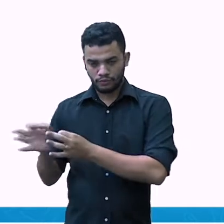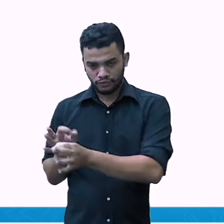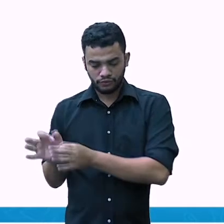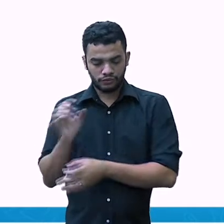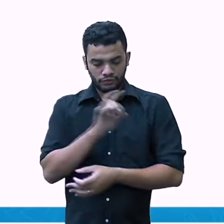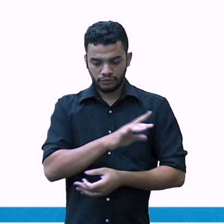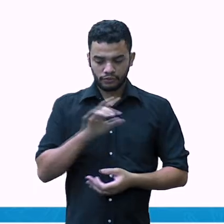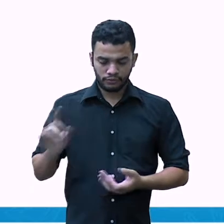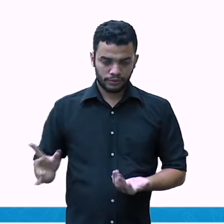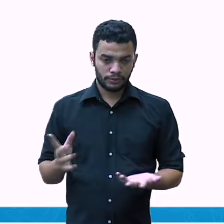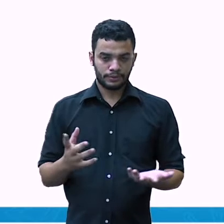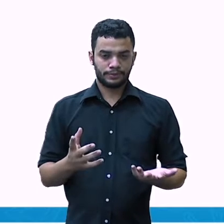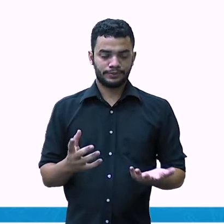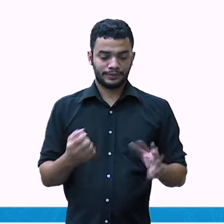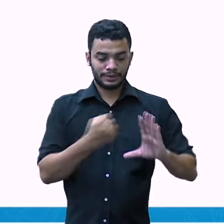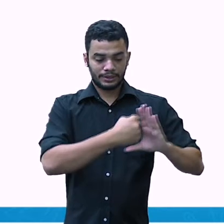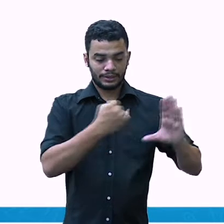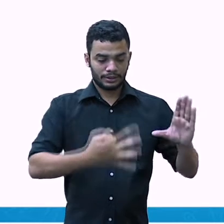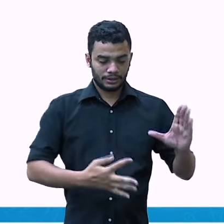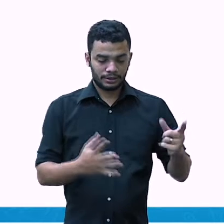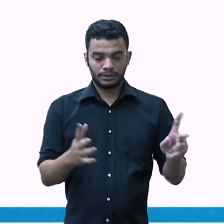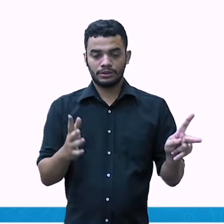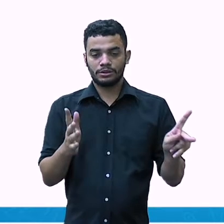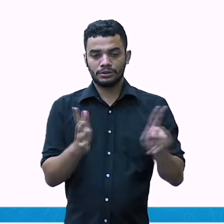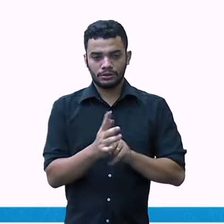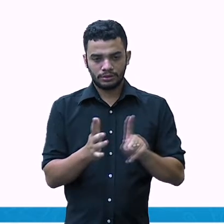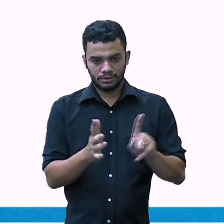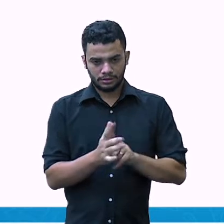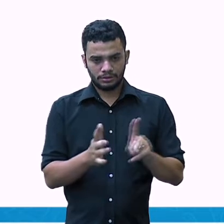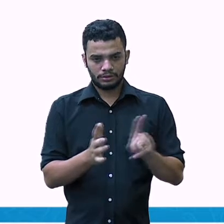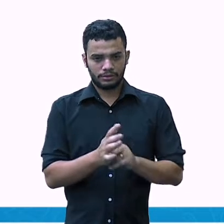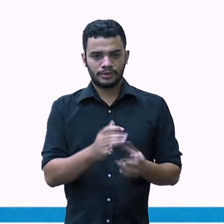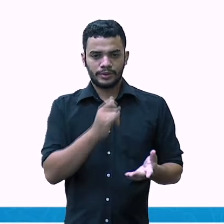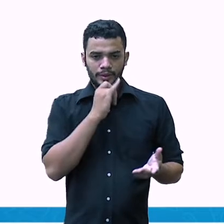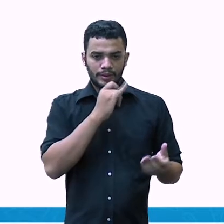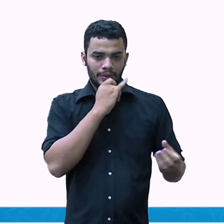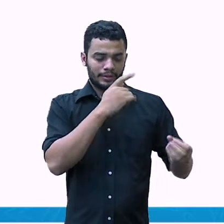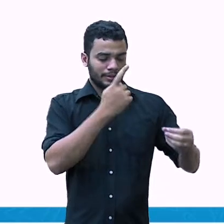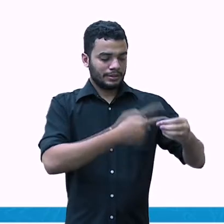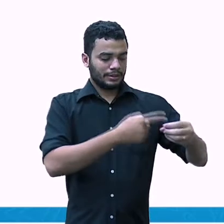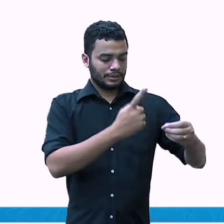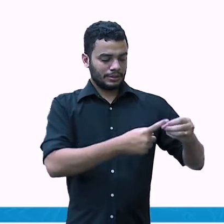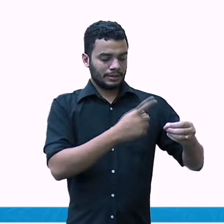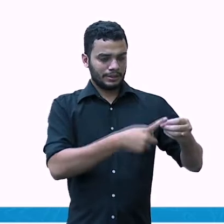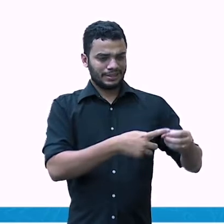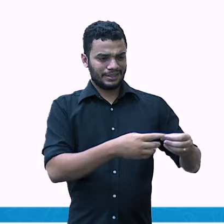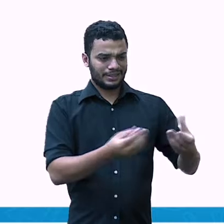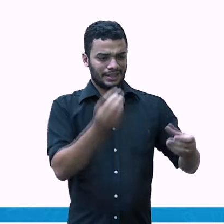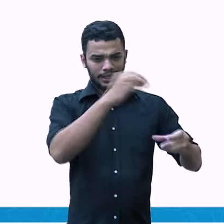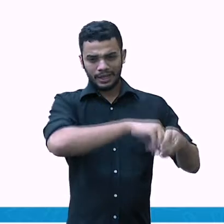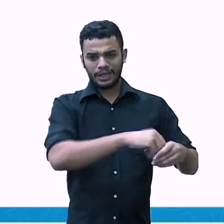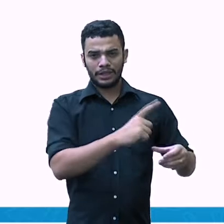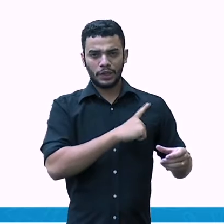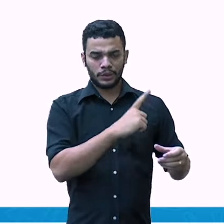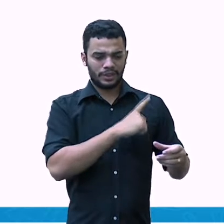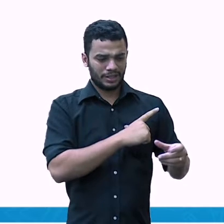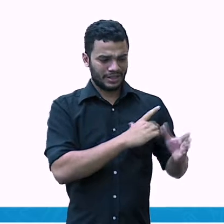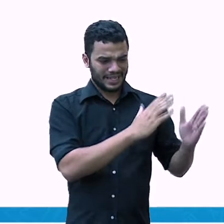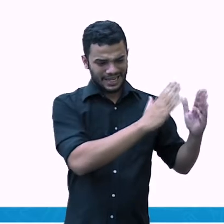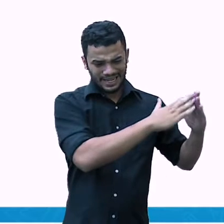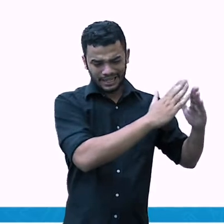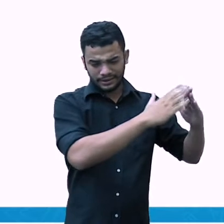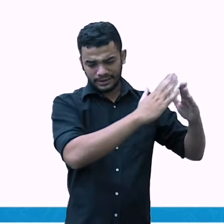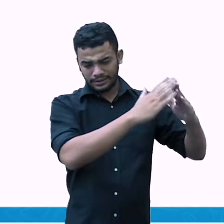países. Essas cidades têm origem em um aglomerado de moradias e pessoas que cresce ao longo do